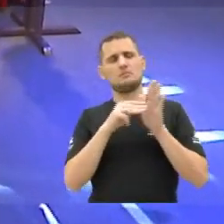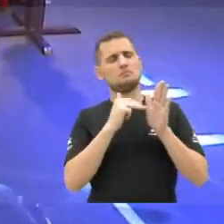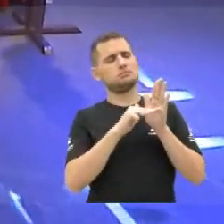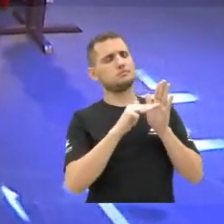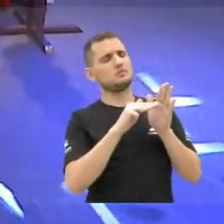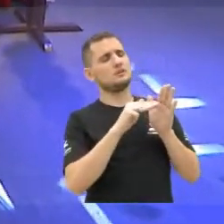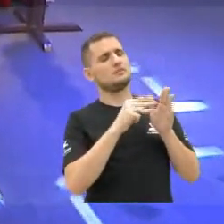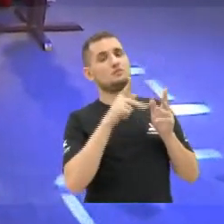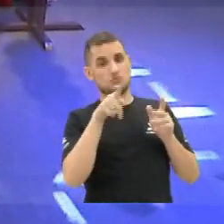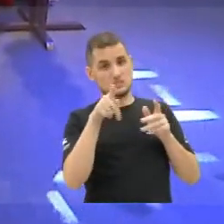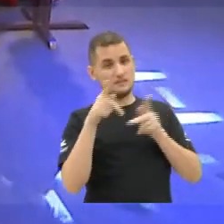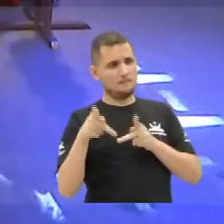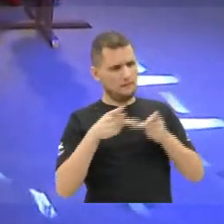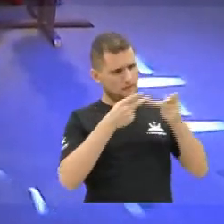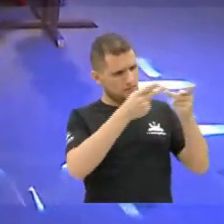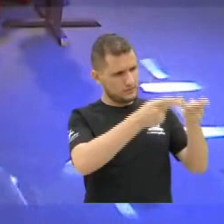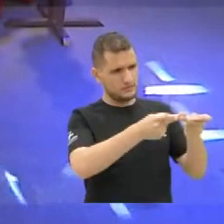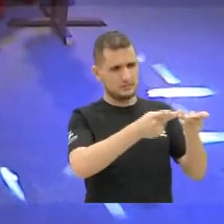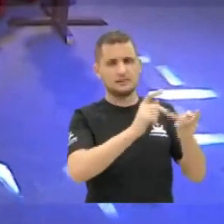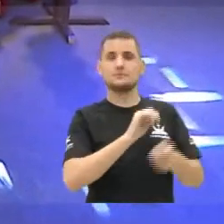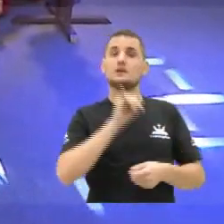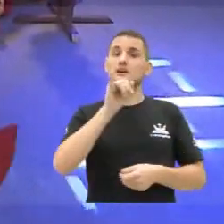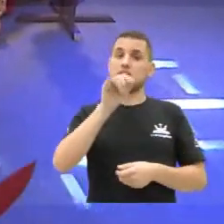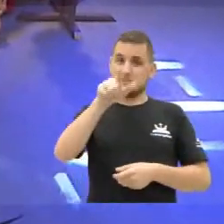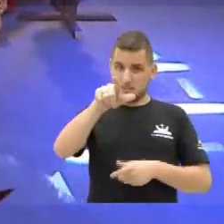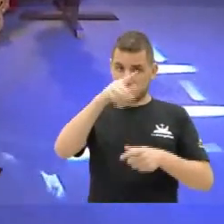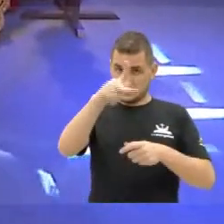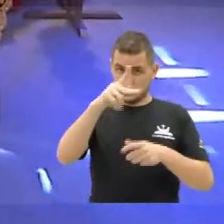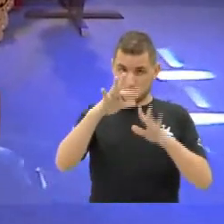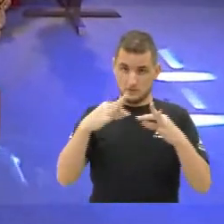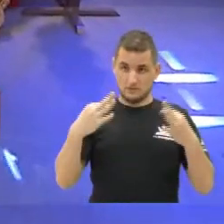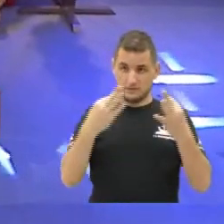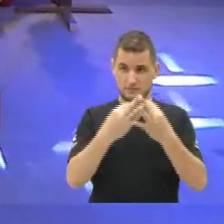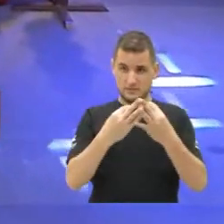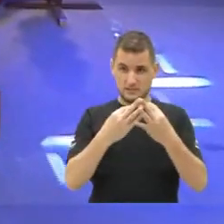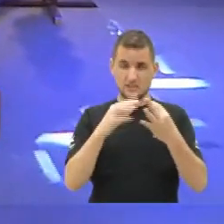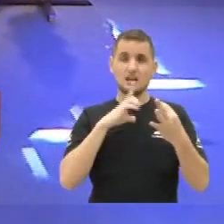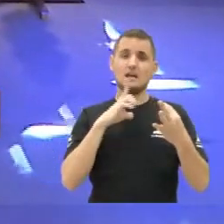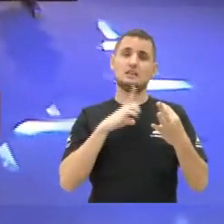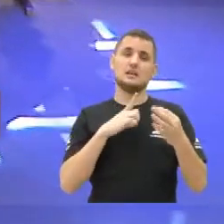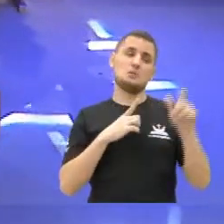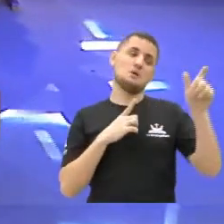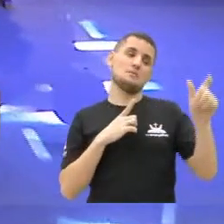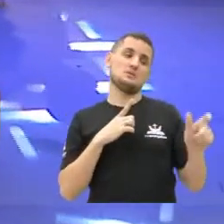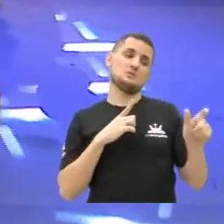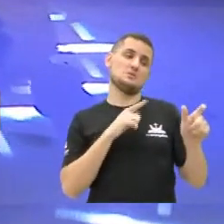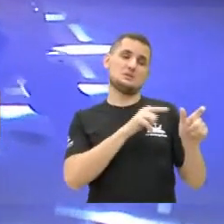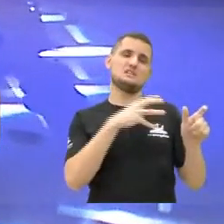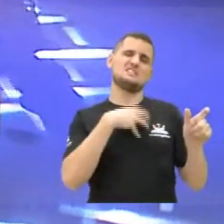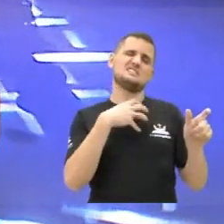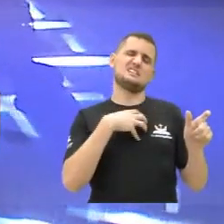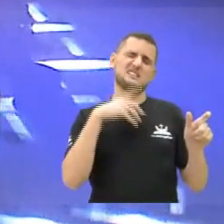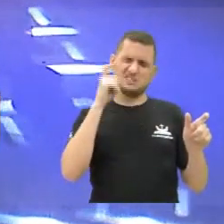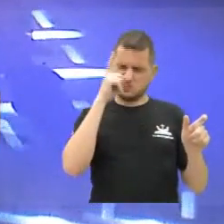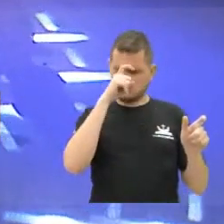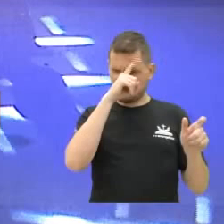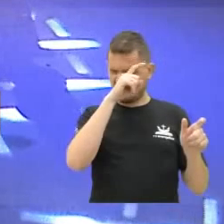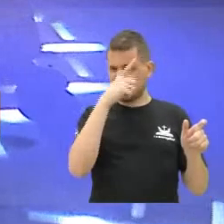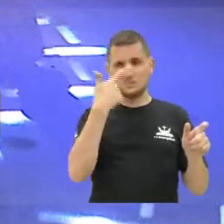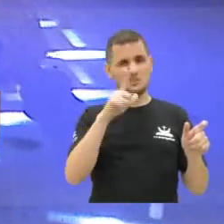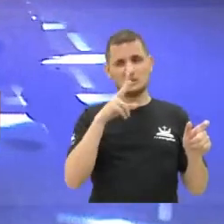Se tem uma pessoa da sua família que você pode ajudar, que está passando dificuldade como Elias, sem